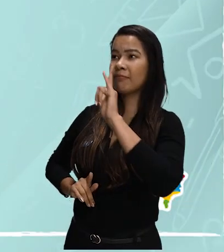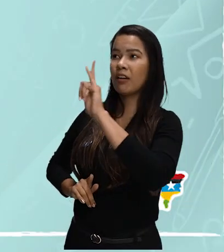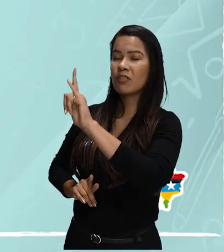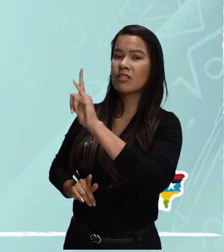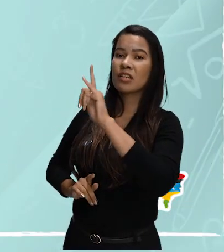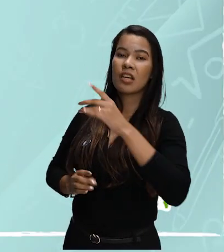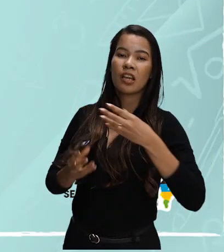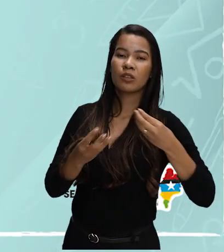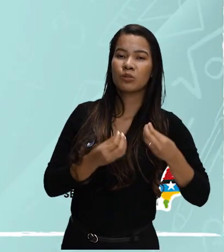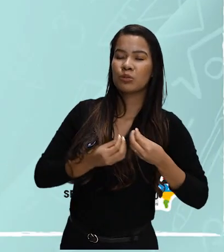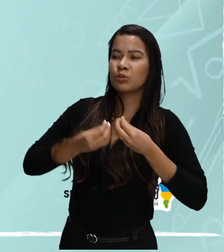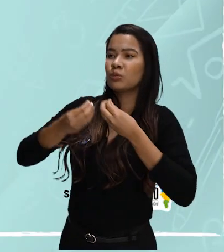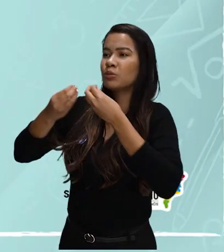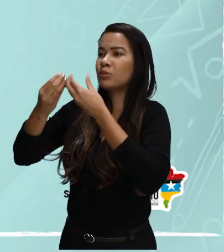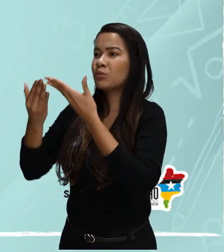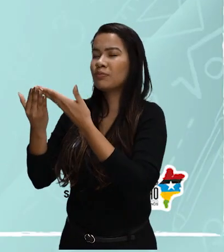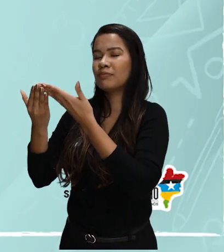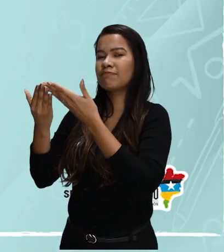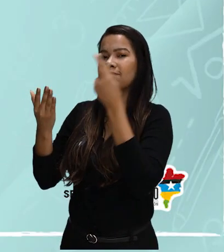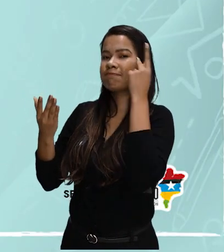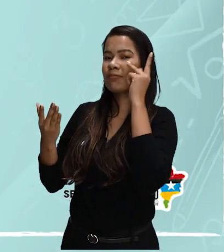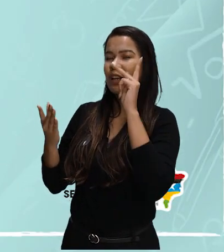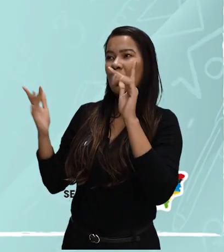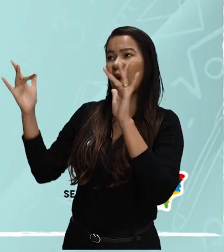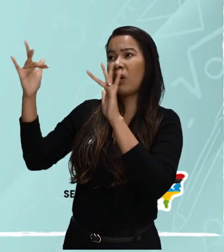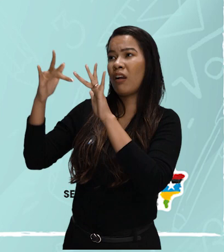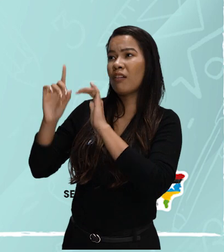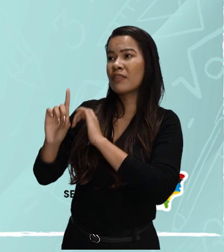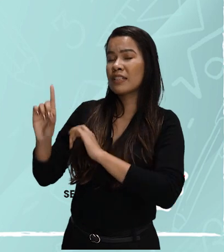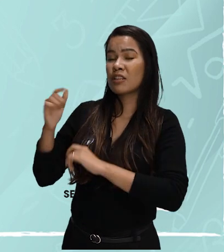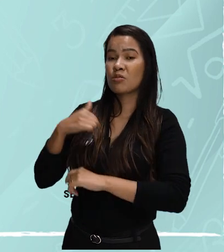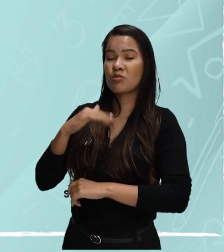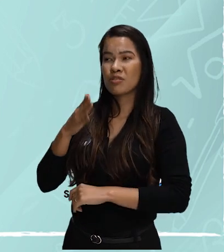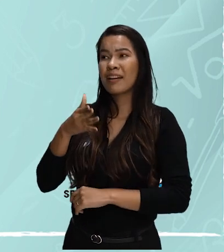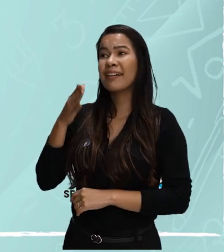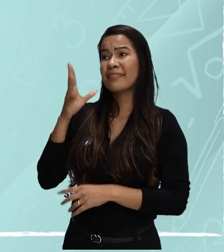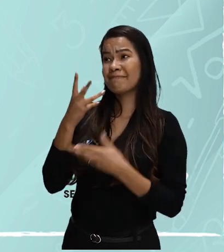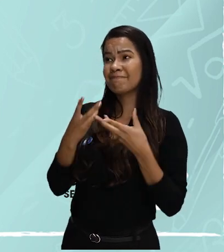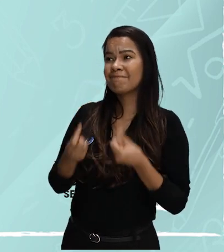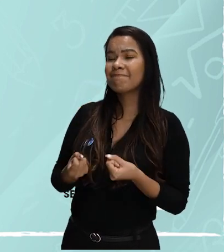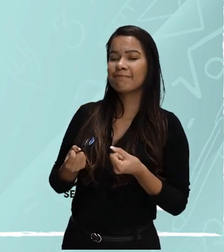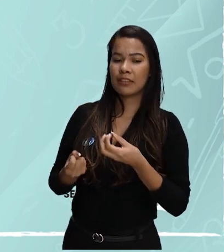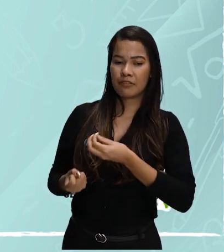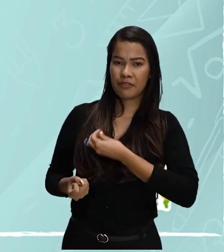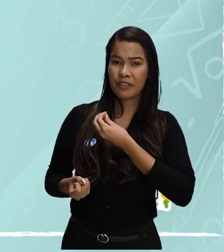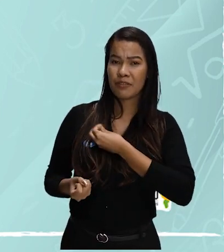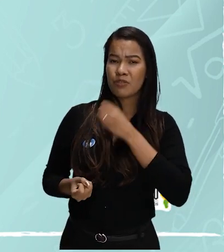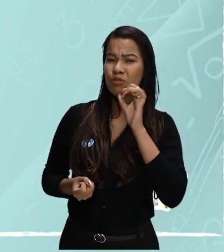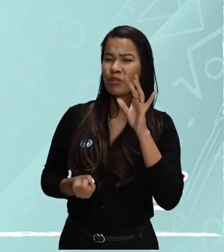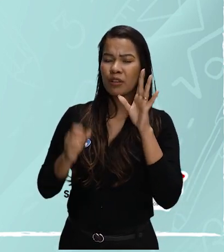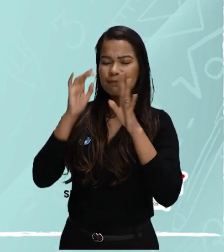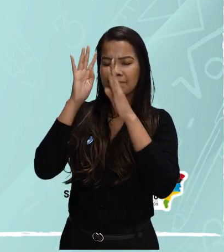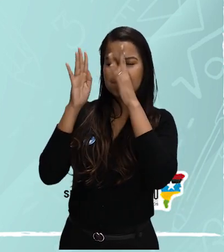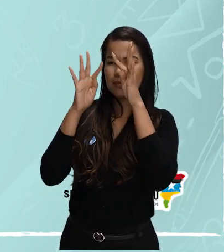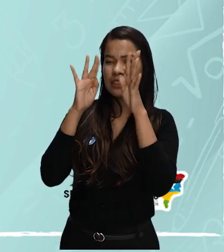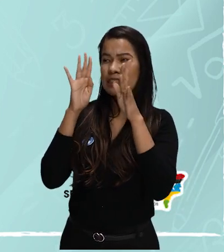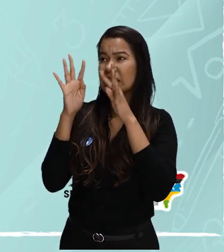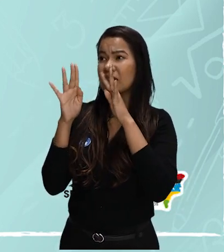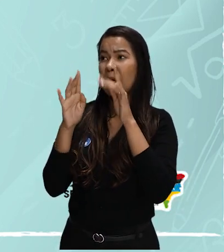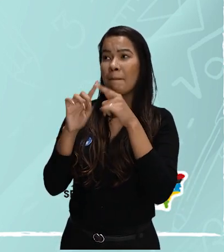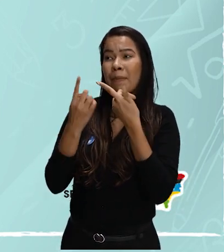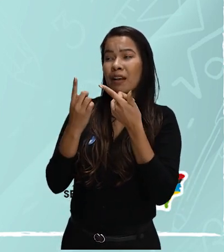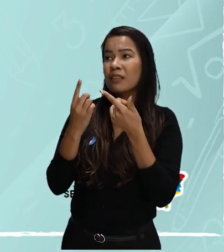Eu daria tudo para tocar você, tudo para te amar uma vez. Já me conformei, vivo de imaginação. Só não posso